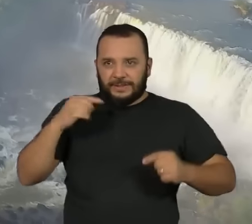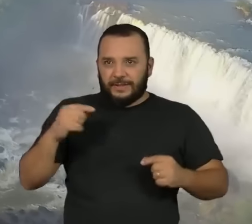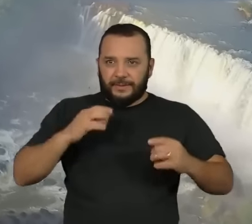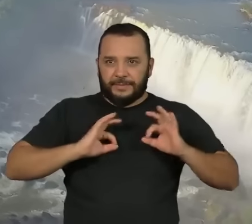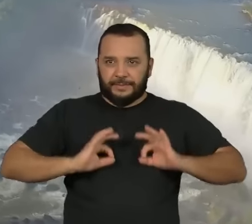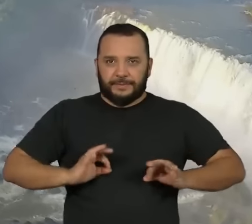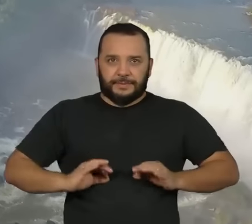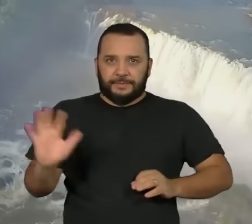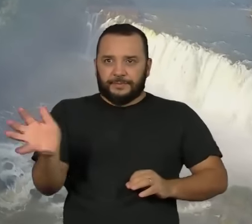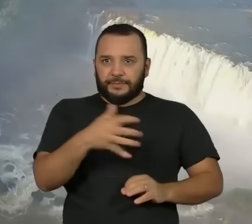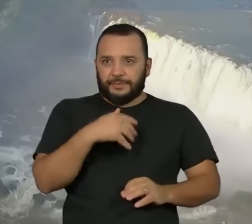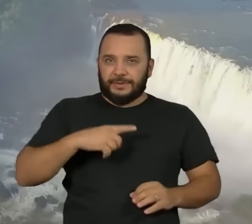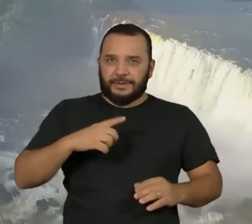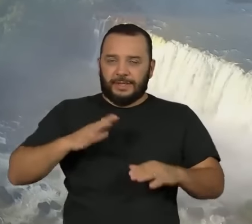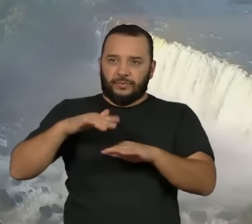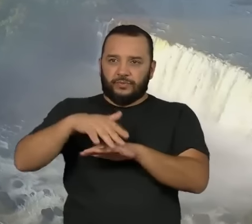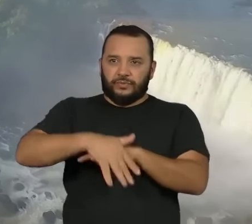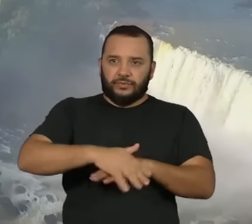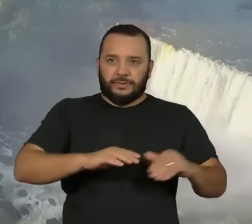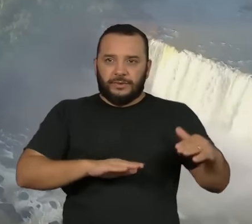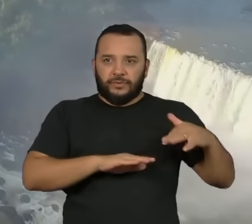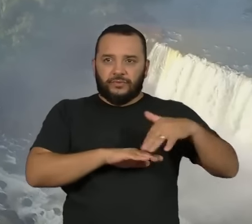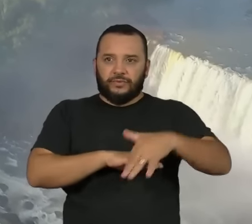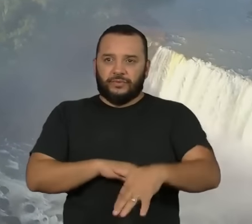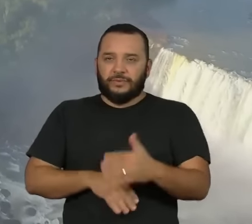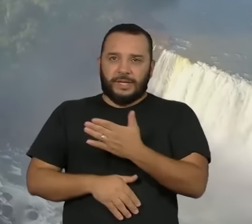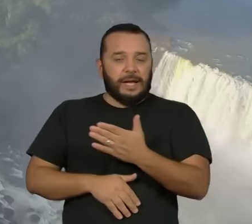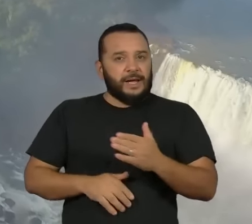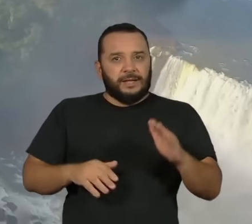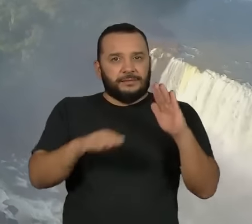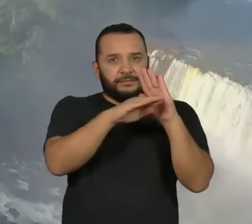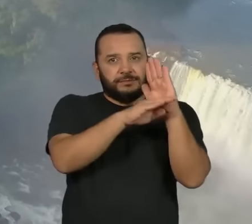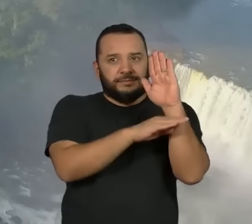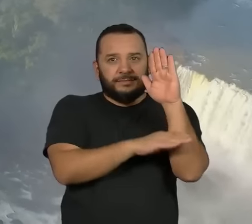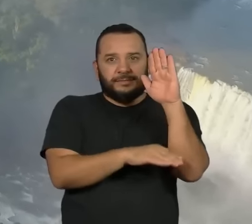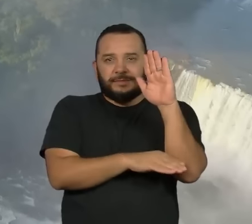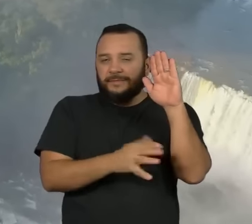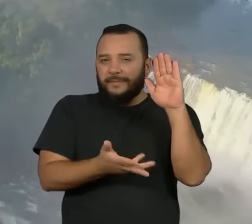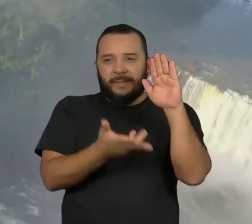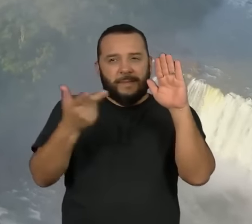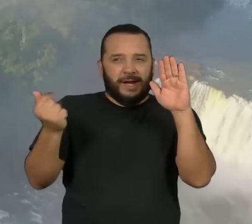as cataratas reconhecidas como uma das sete maravilhas do mundo.